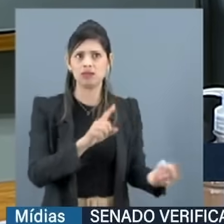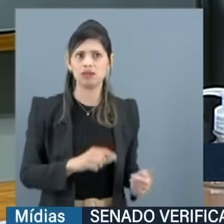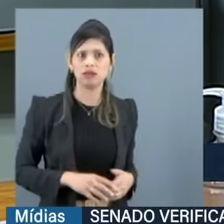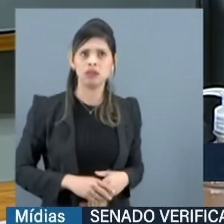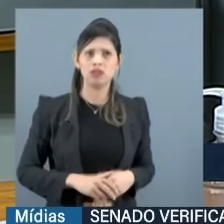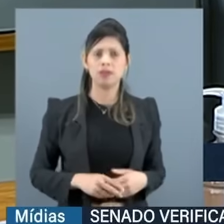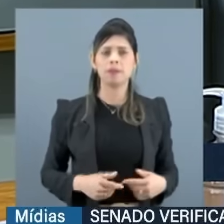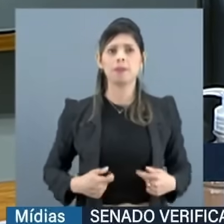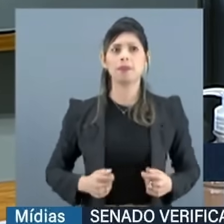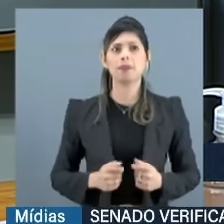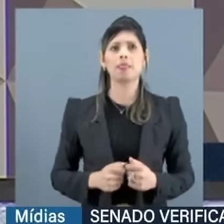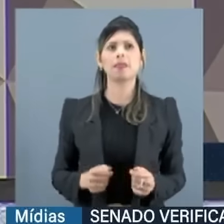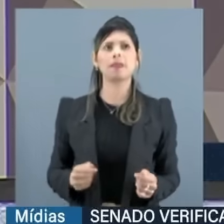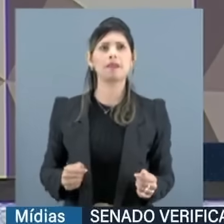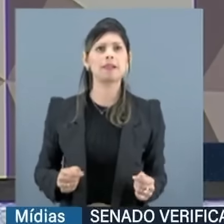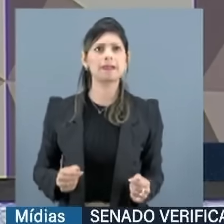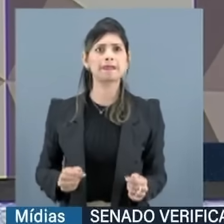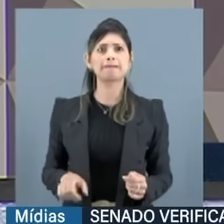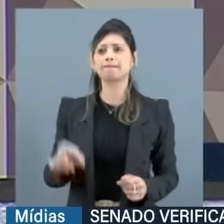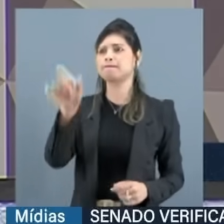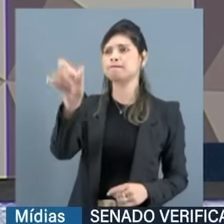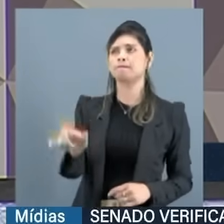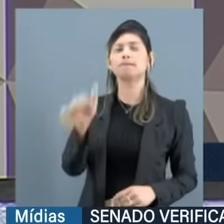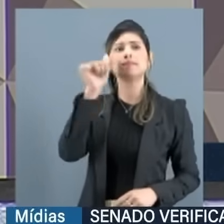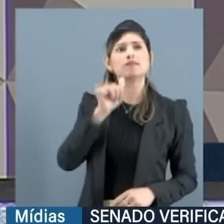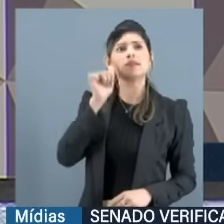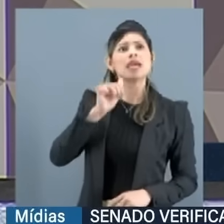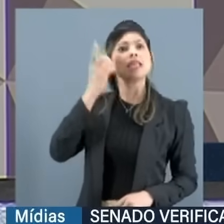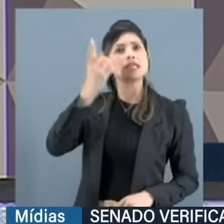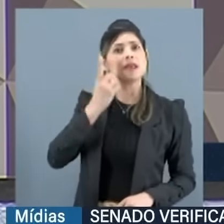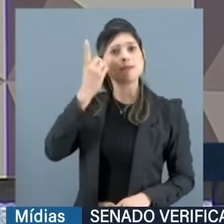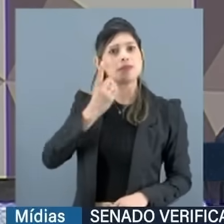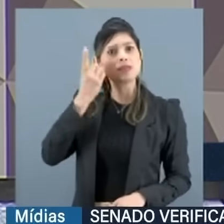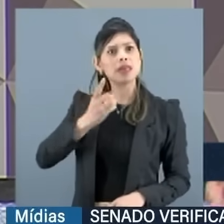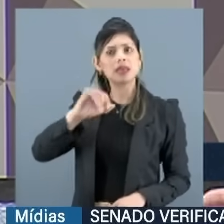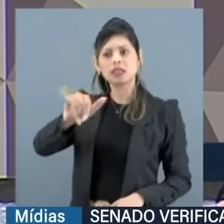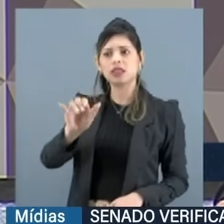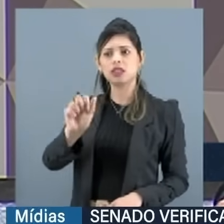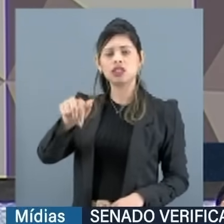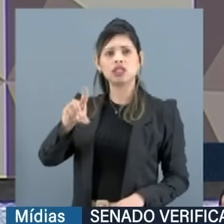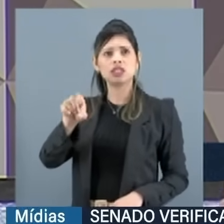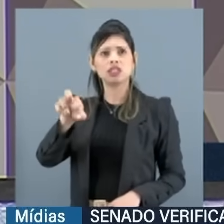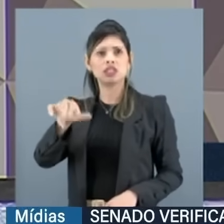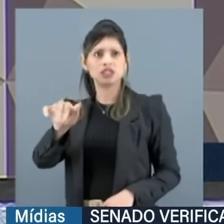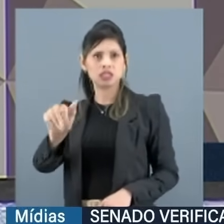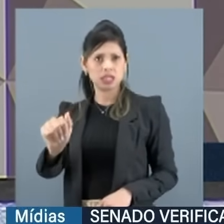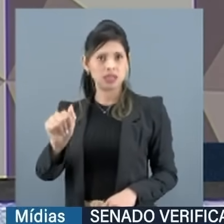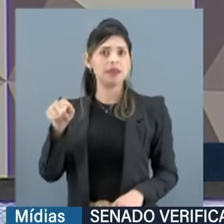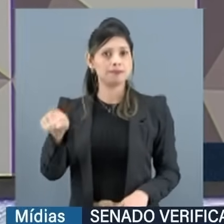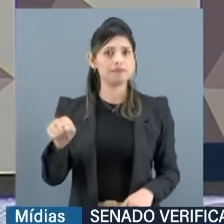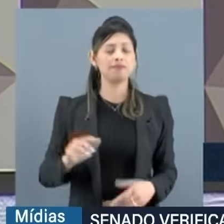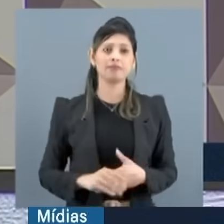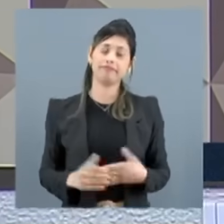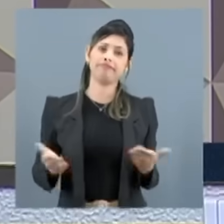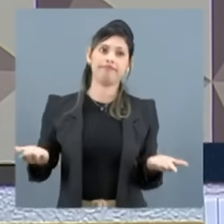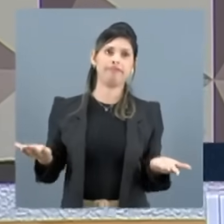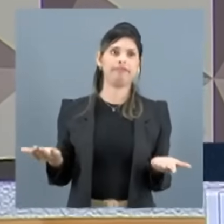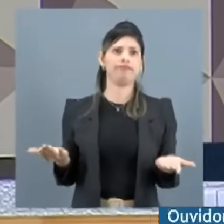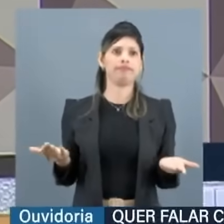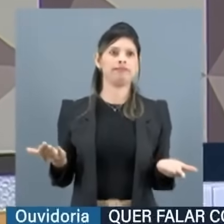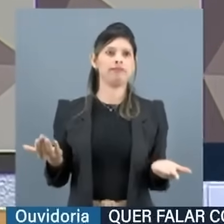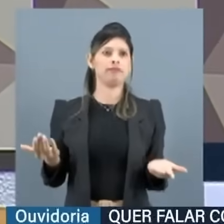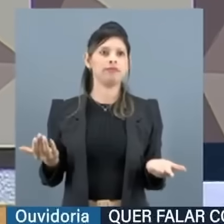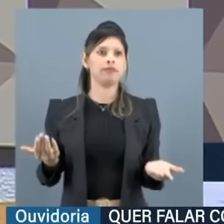com a palavra, a deputada Jandira Fegado. Pois não, vou dar a palavra à Vossa Excelência. Eu preciso falar, até em respeito pelo que eu tenho ao